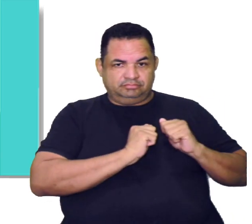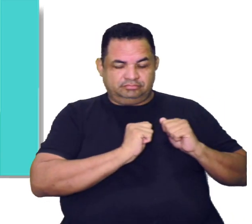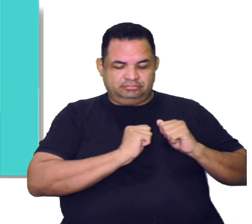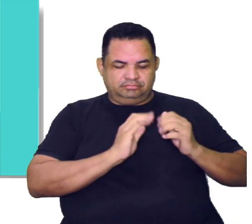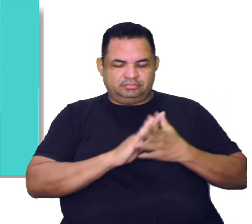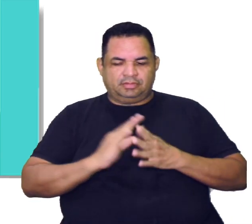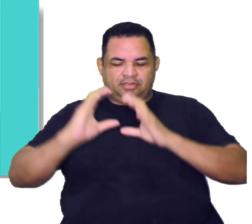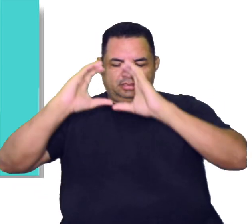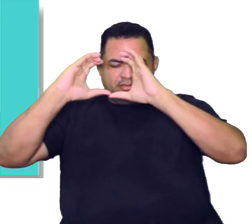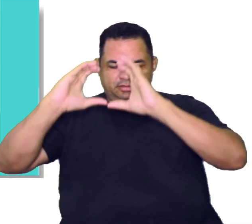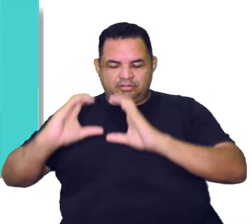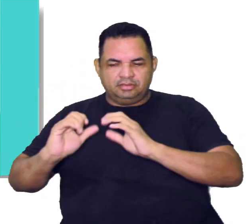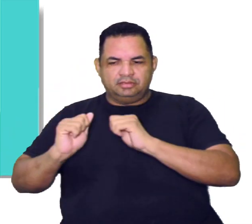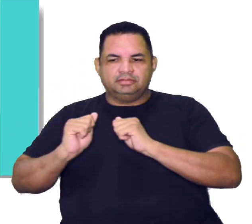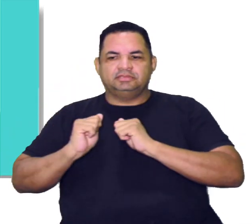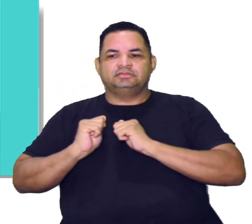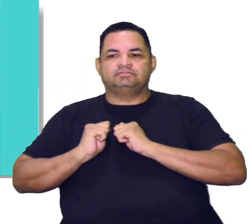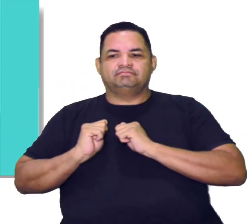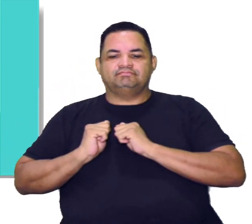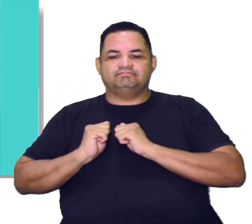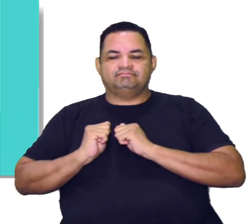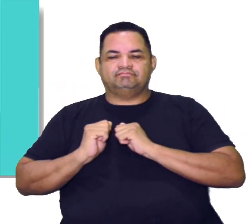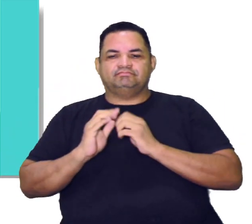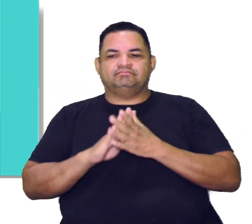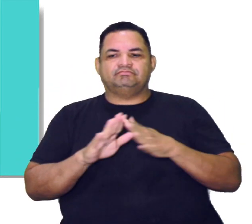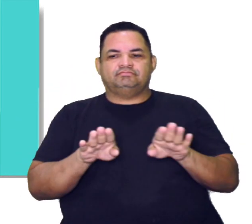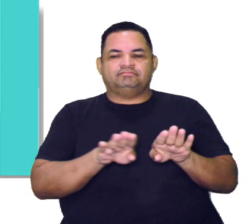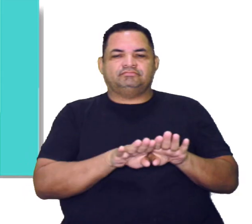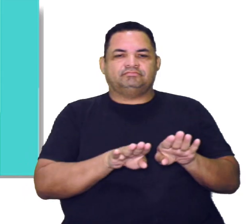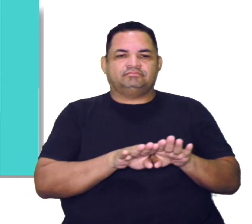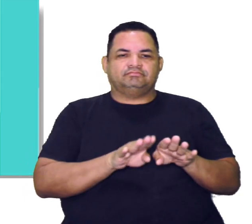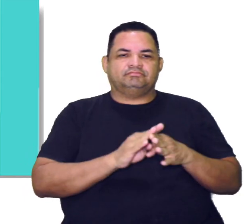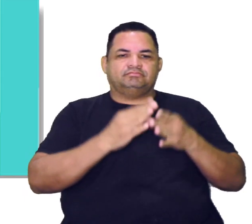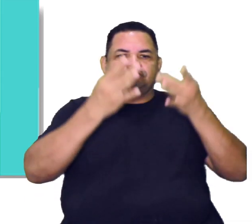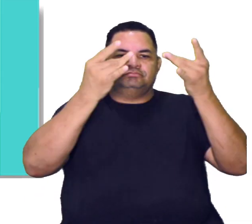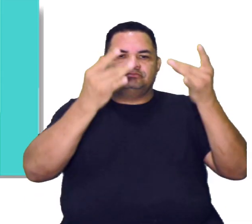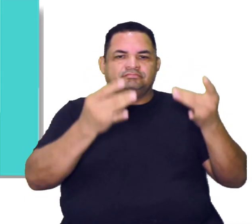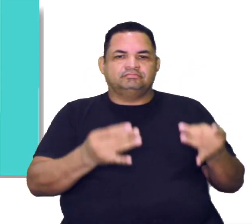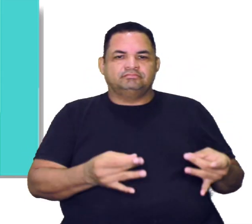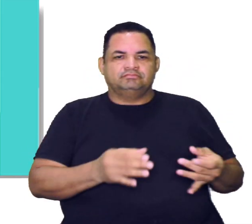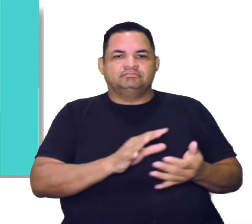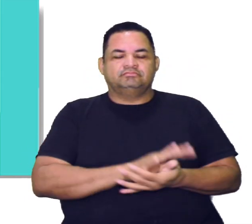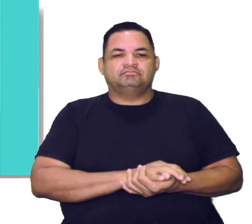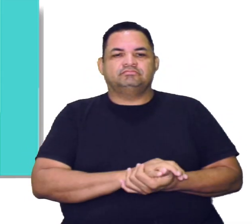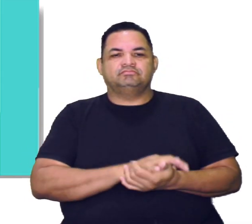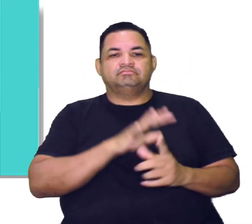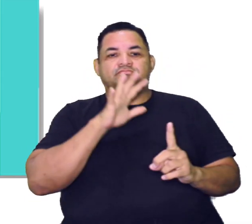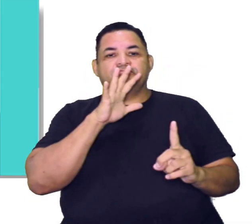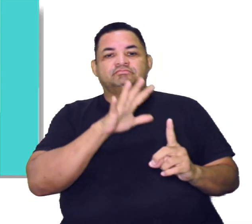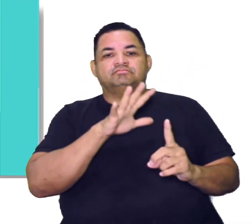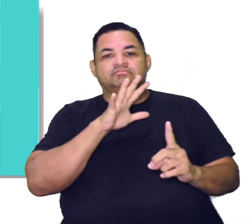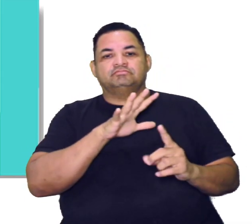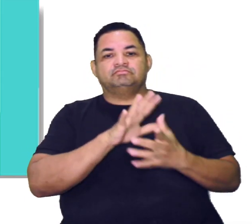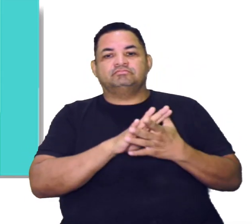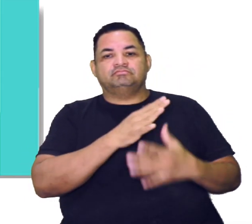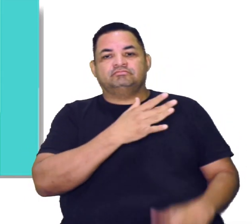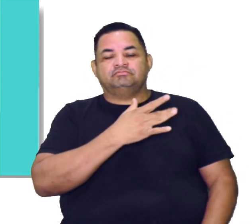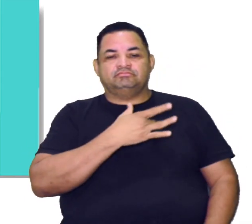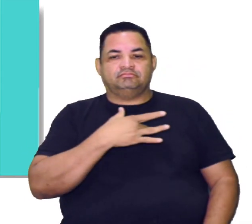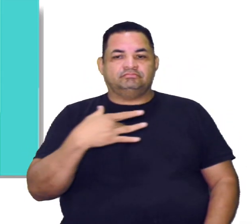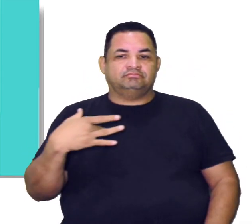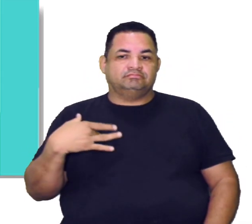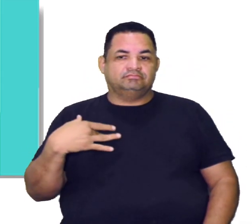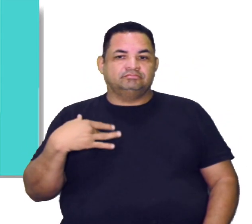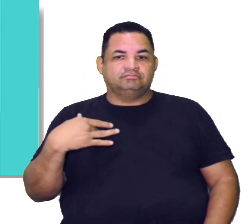e comportamento sedentário. Eu também falo com vocês a respeito do impacto